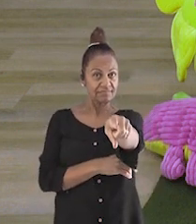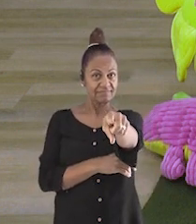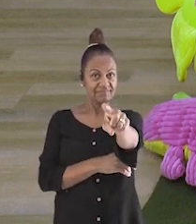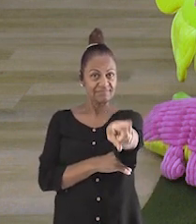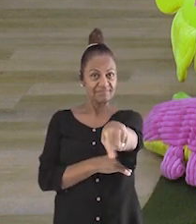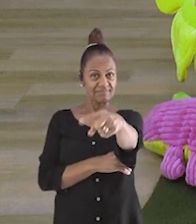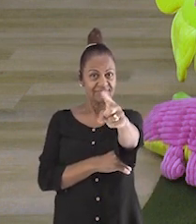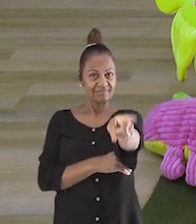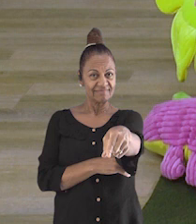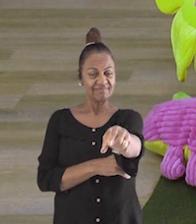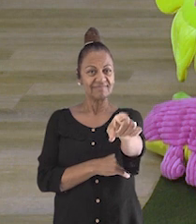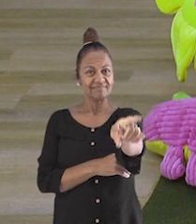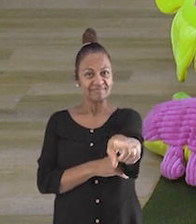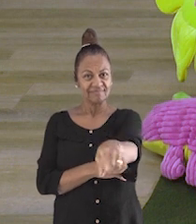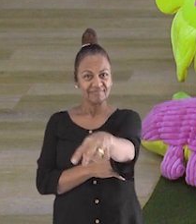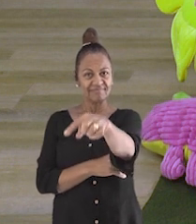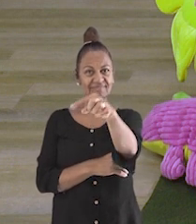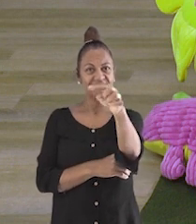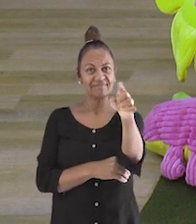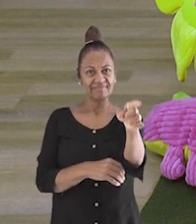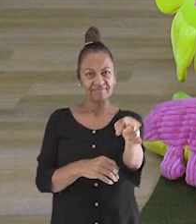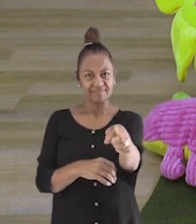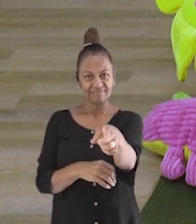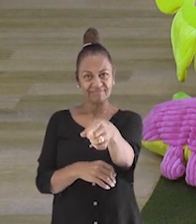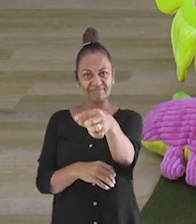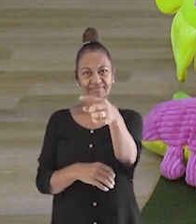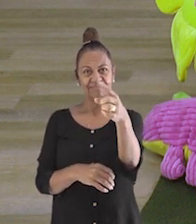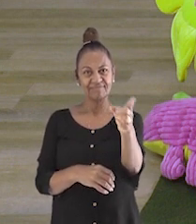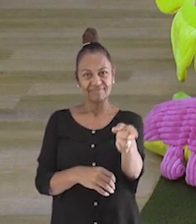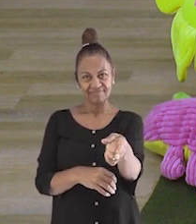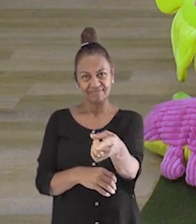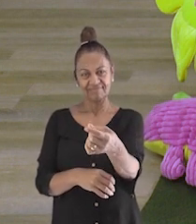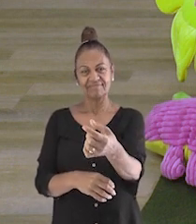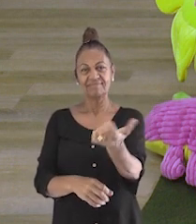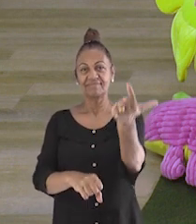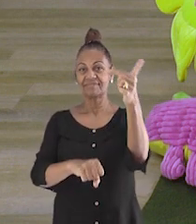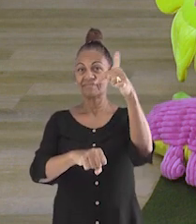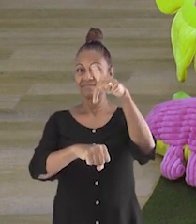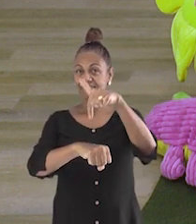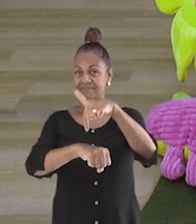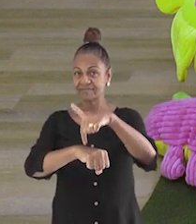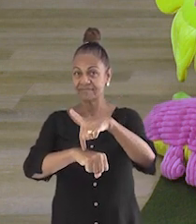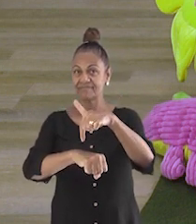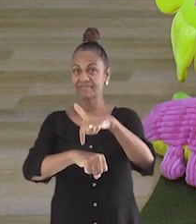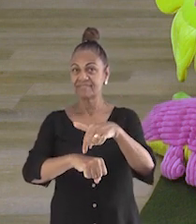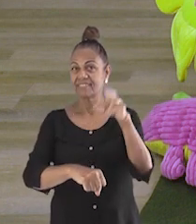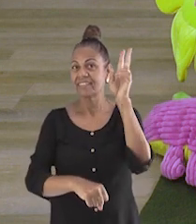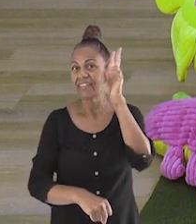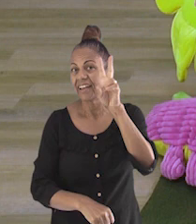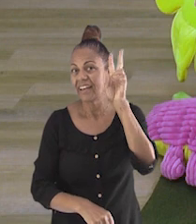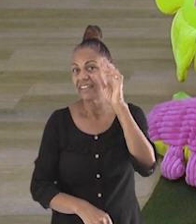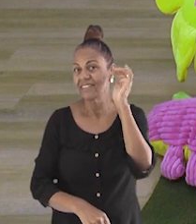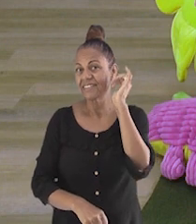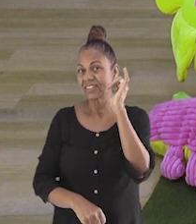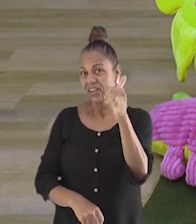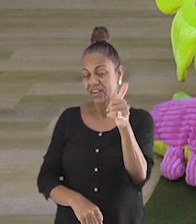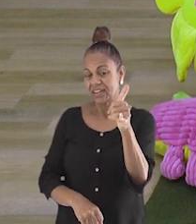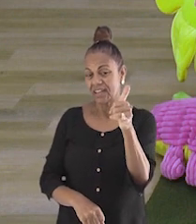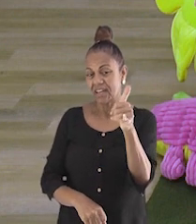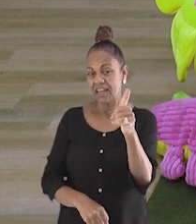vez, eu quero ouvir vocês aí de casa e com o dedinho apontado para frente. Vamos lá! É hora